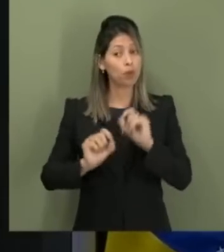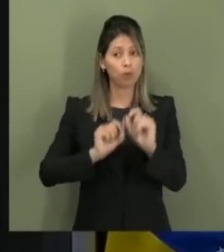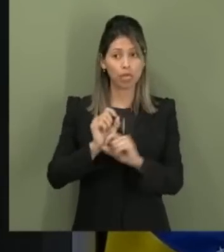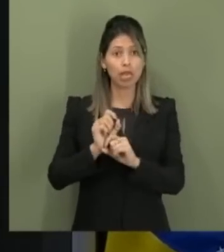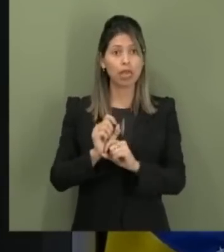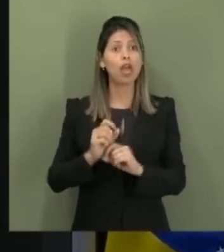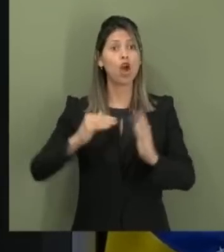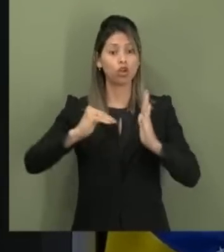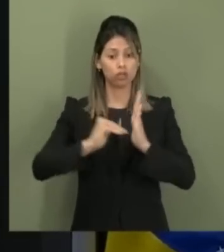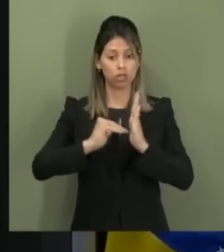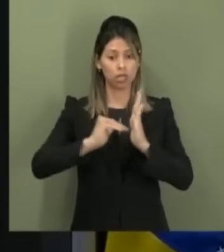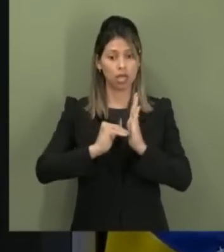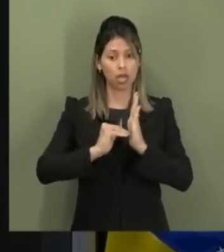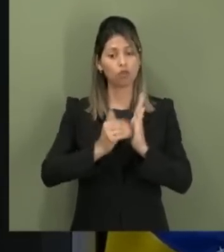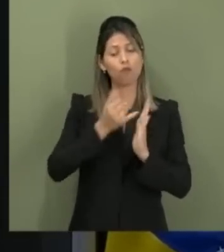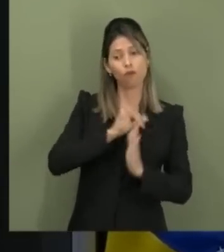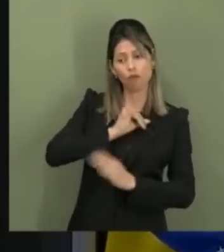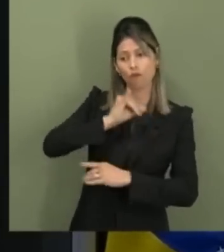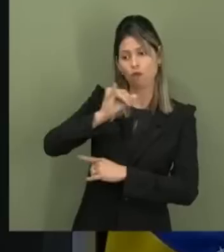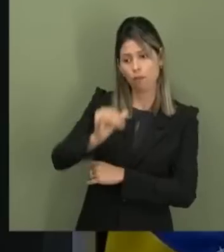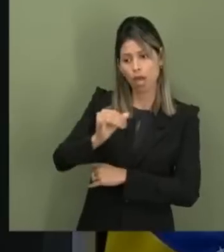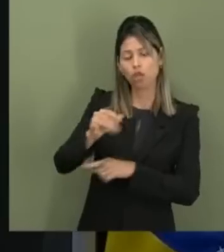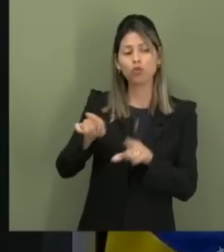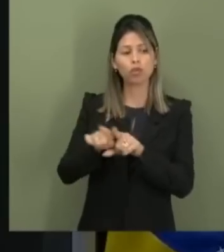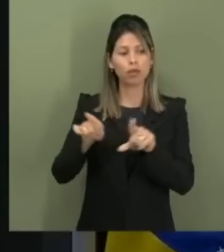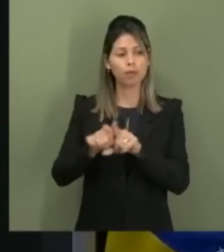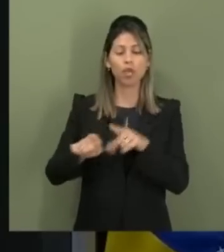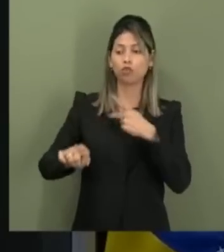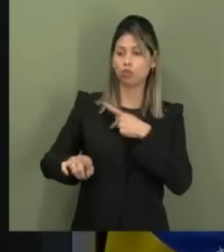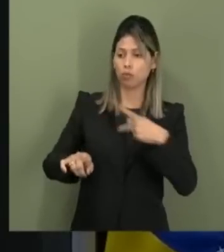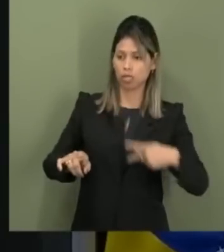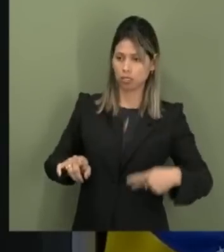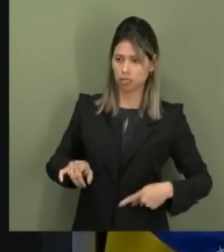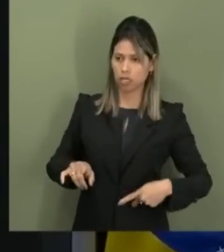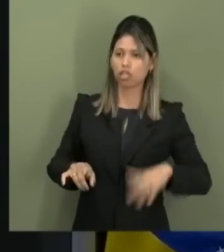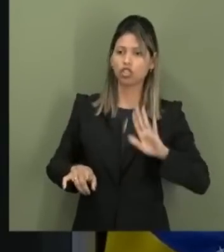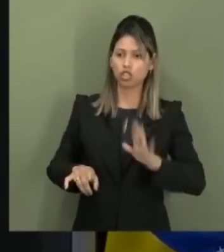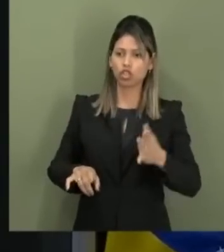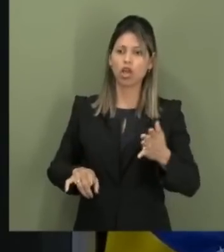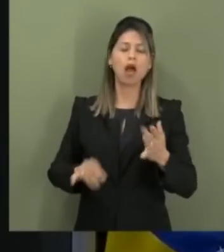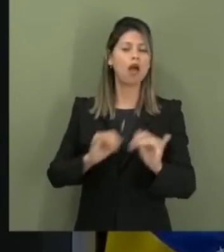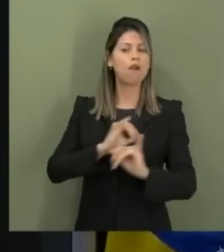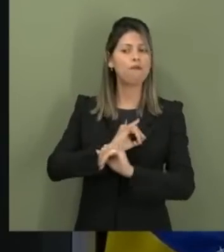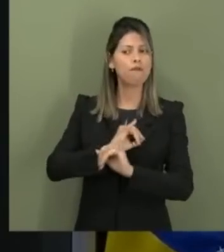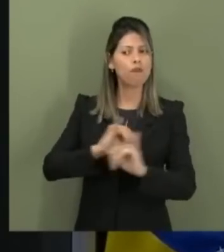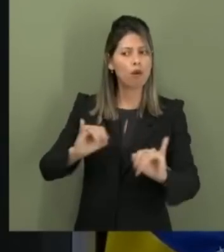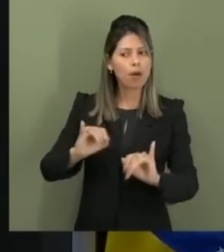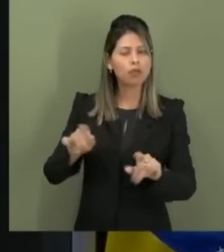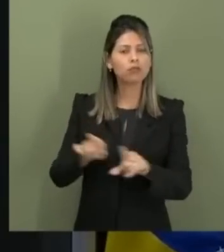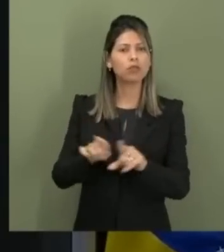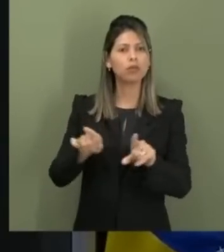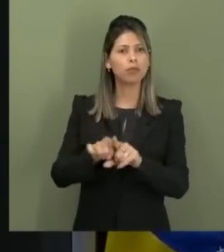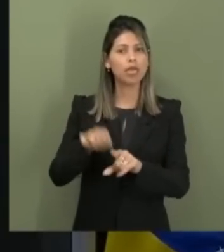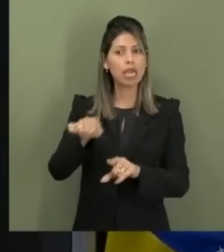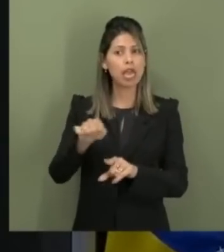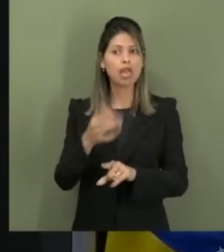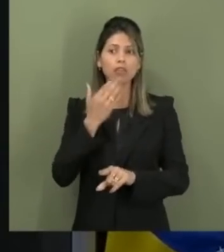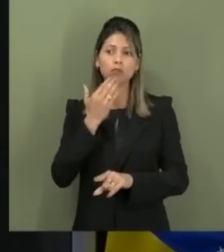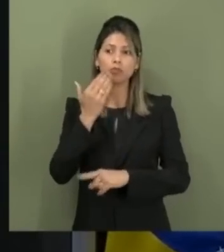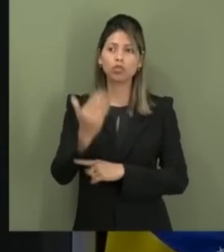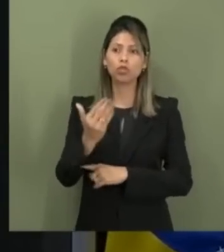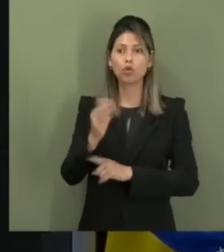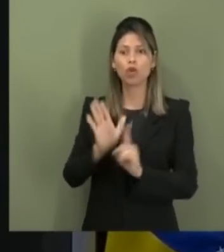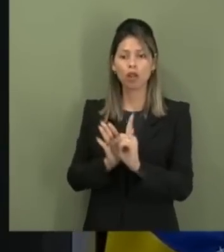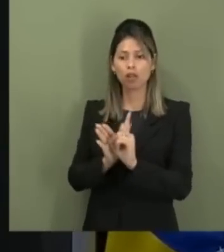Federal, aos presidentes, que providenciaram, desde logo, a segurança necessária